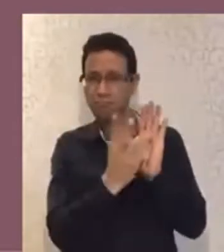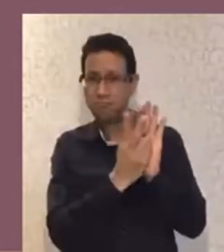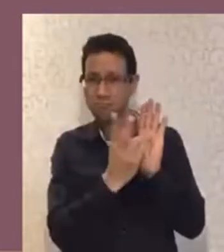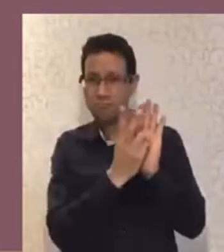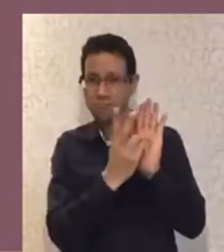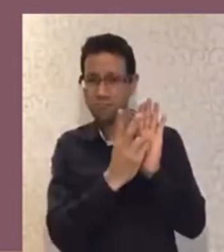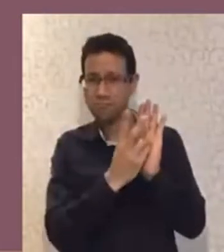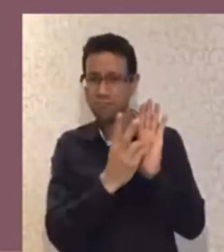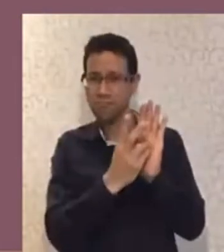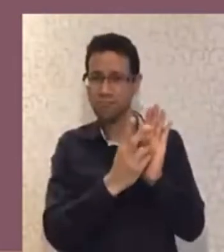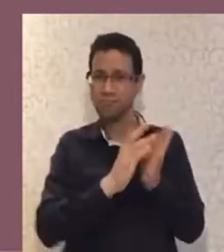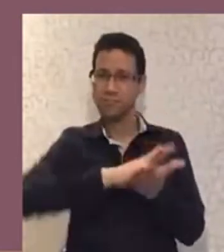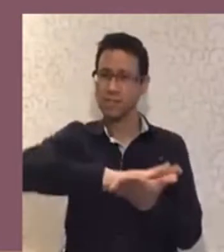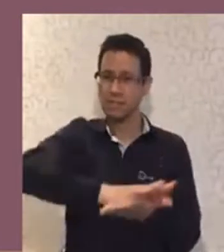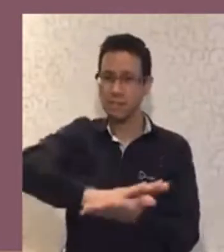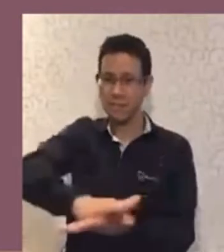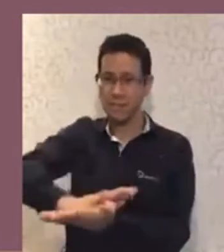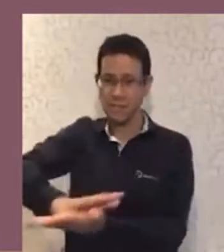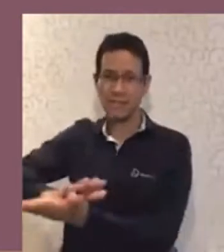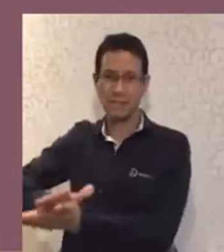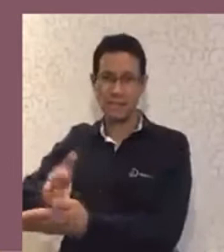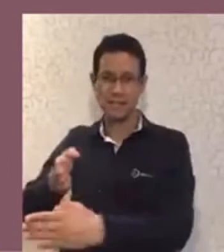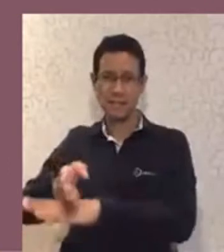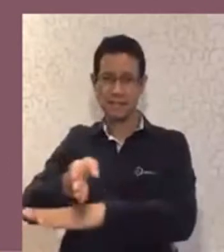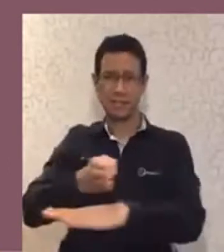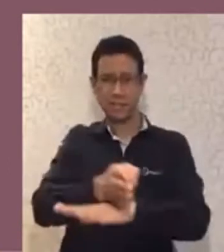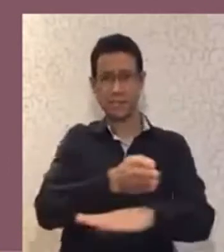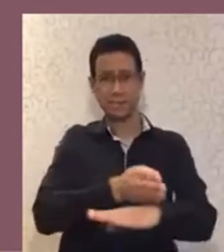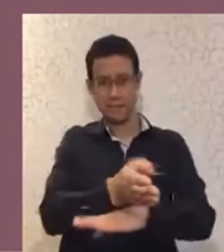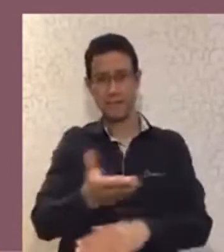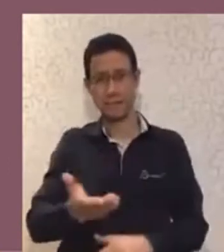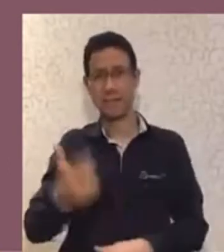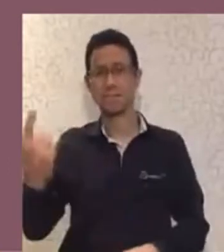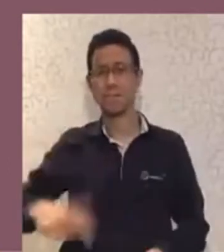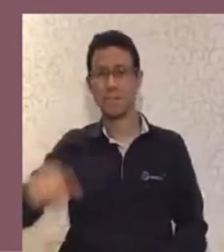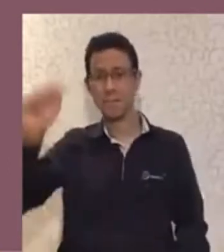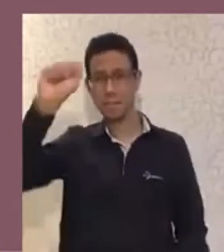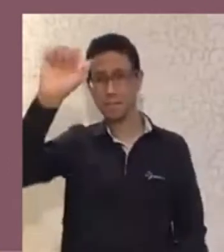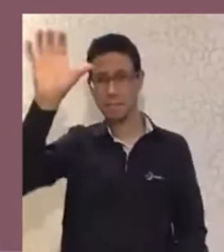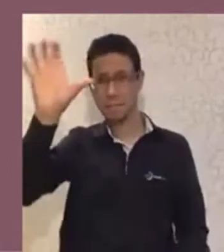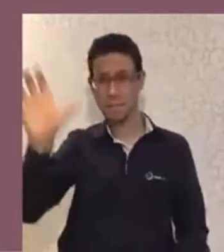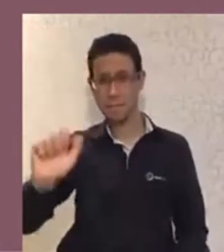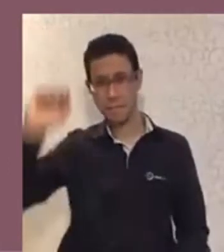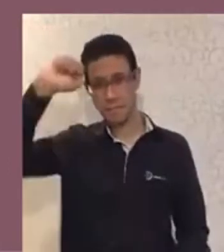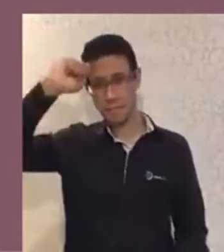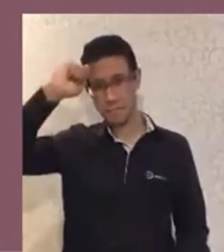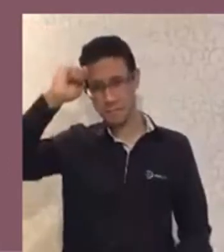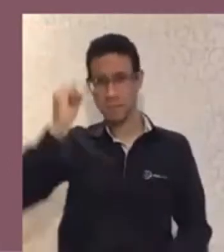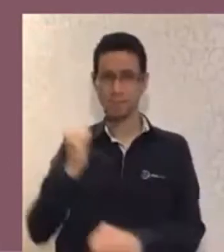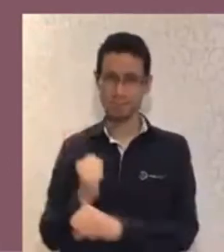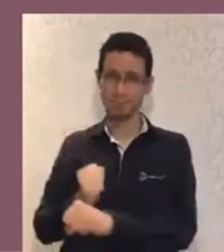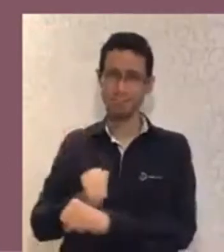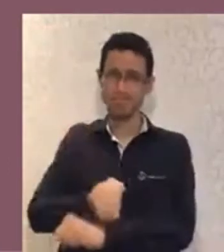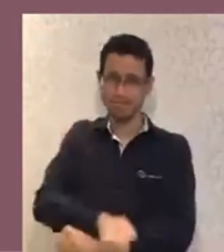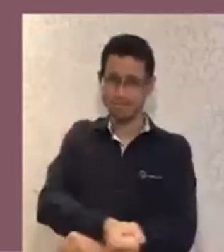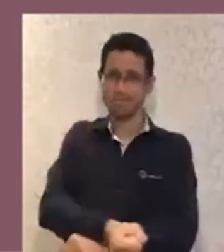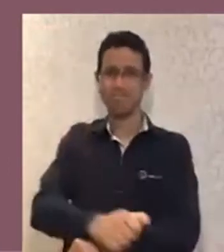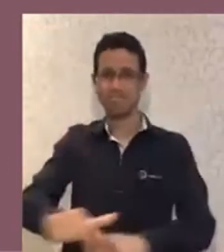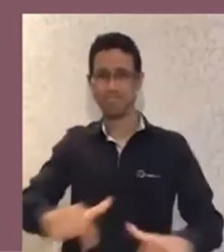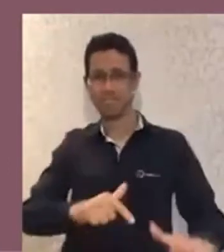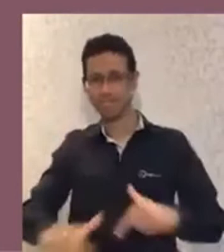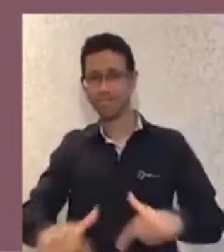dizimados, para os povos africanos que foram escravizados,